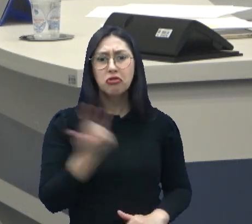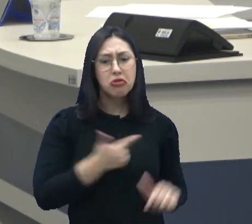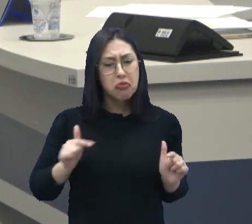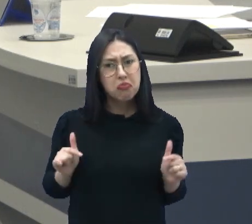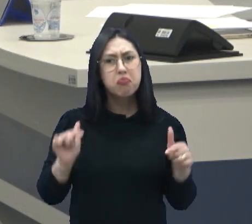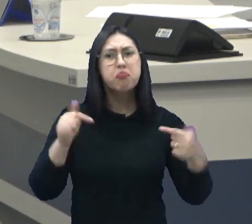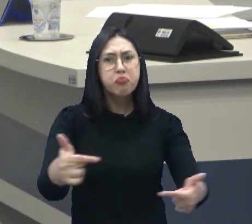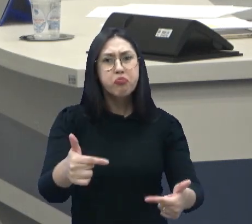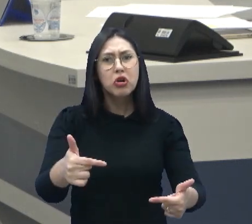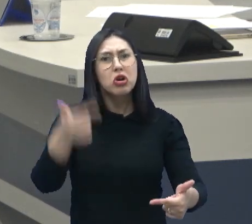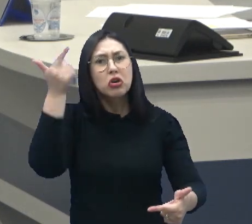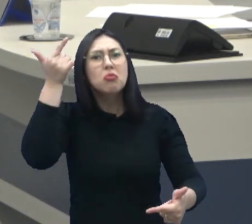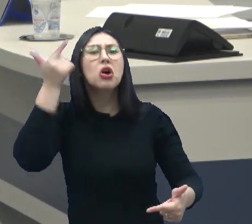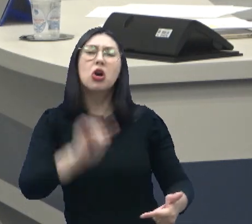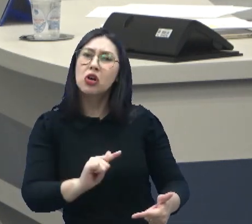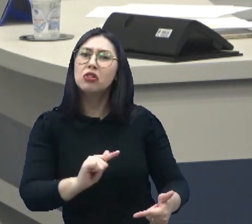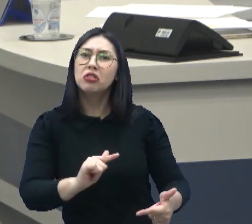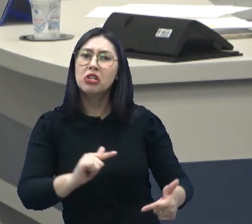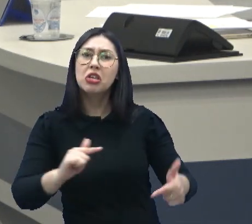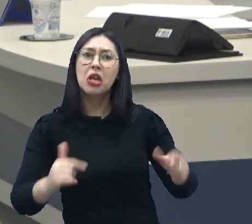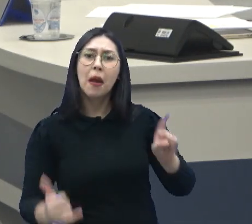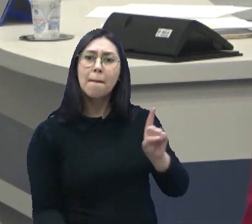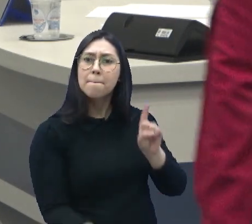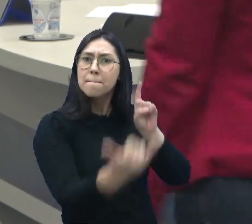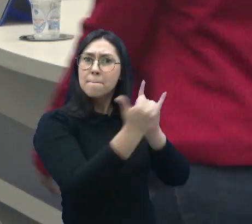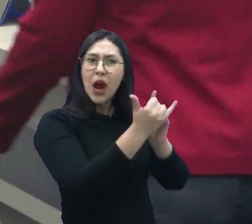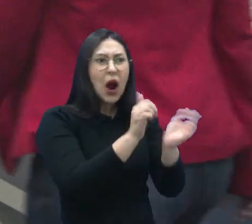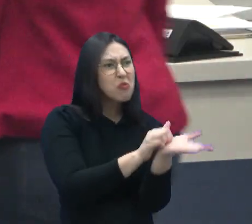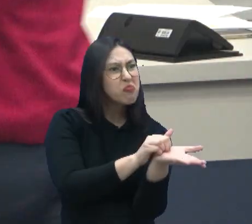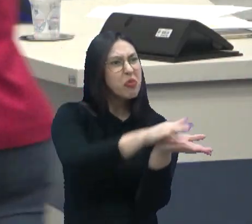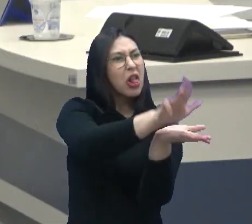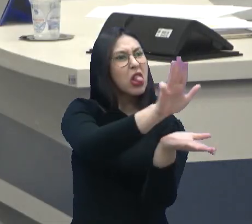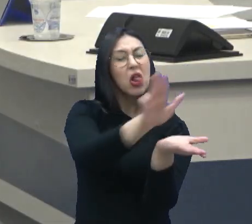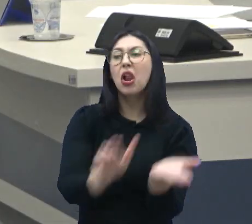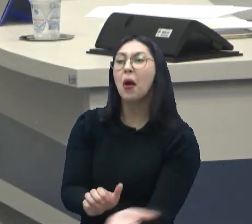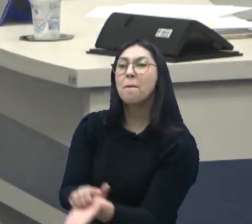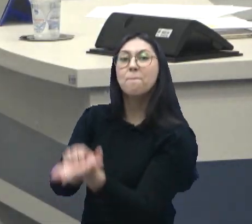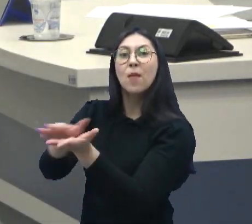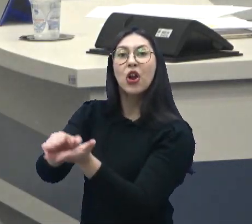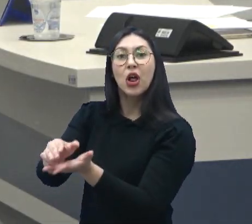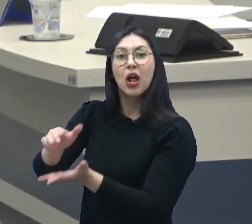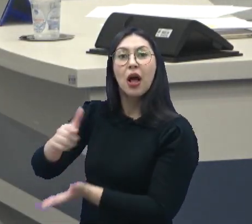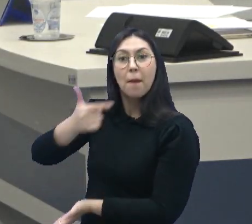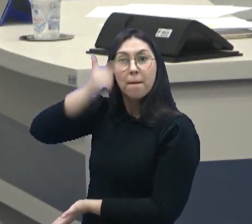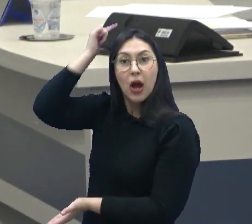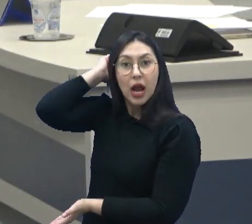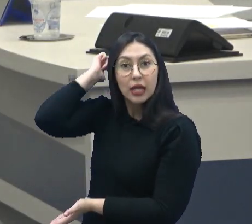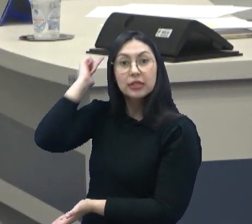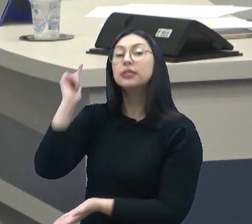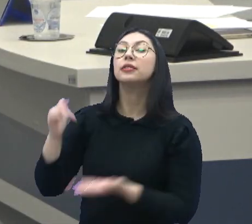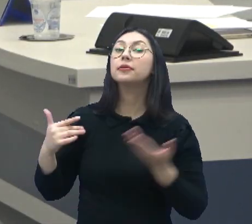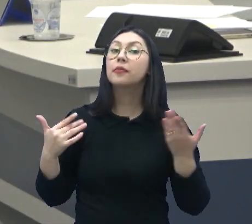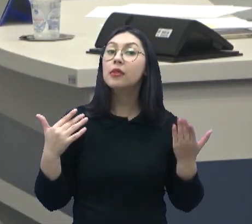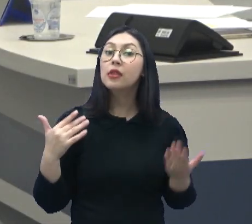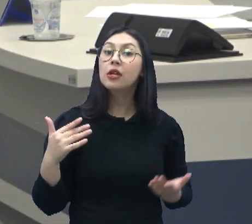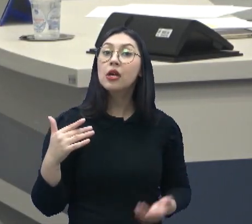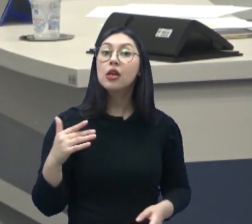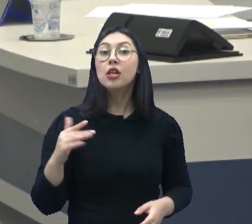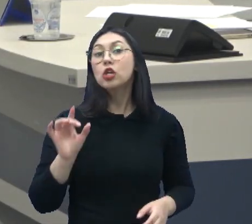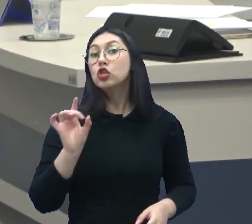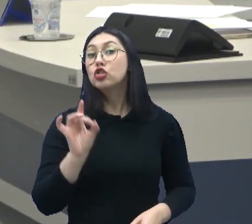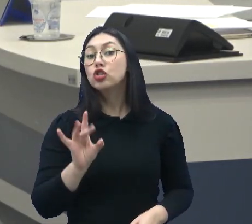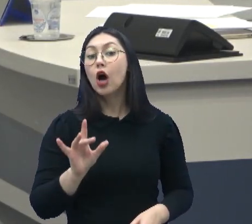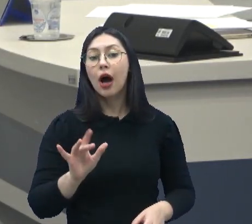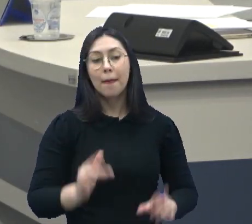que a gente tenha anistia, fora Lula e fora Moraes, para que a gente não tenha sanção. Só com a anistia